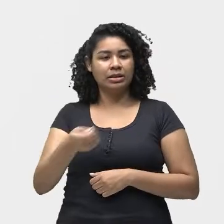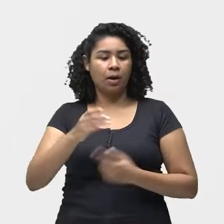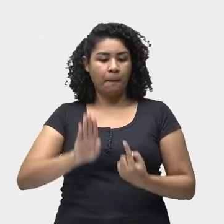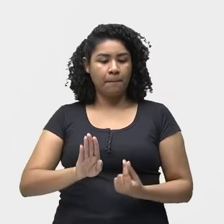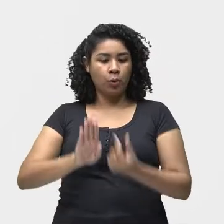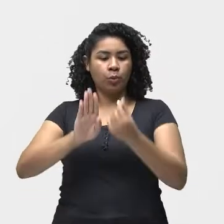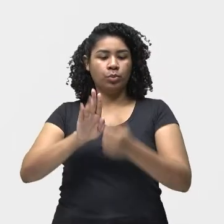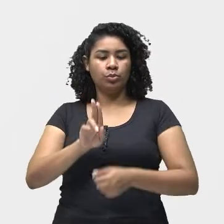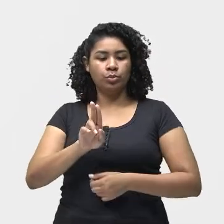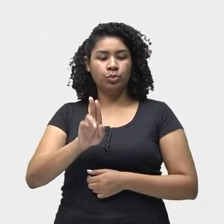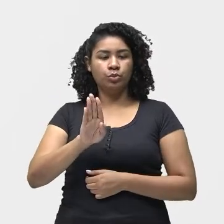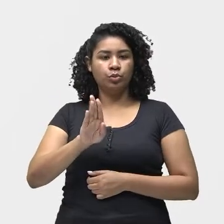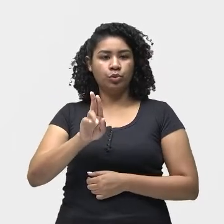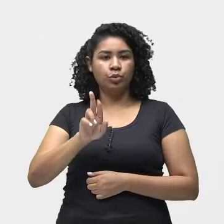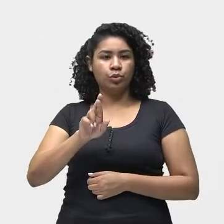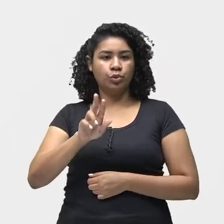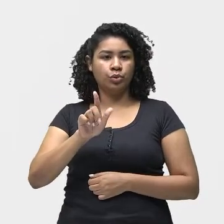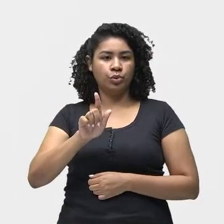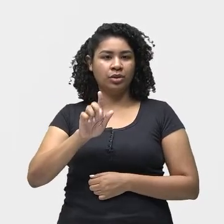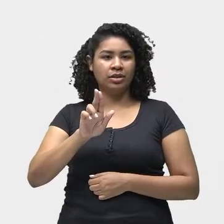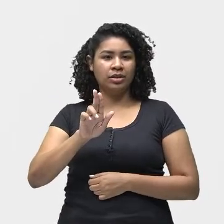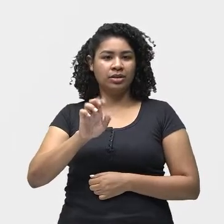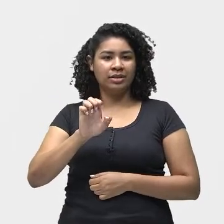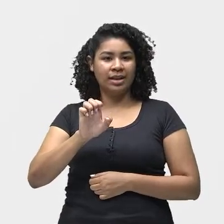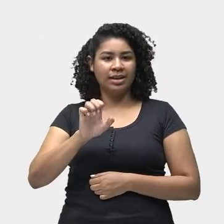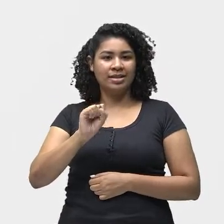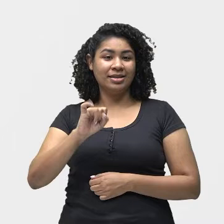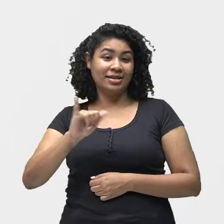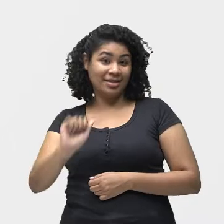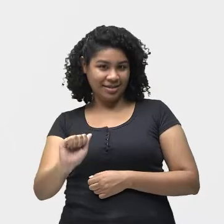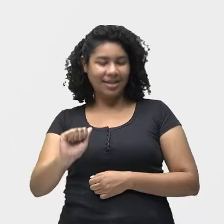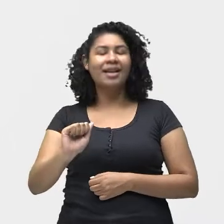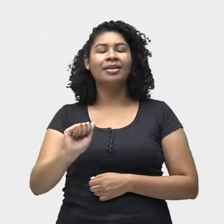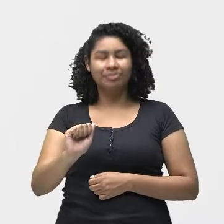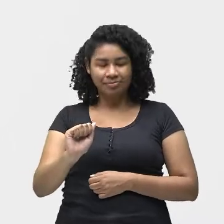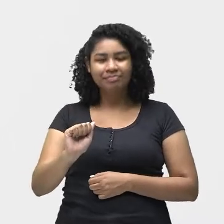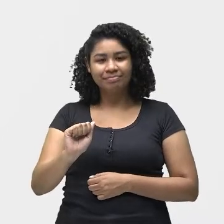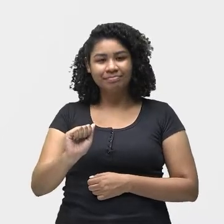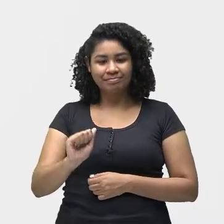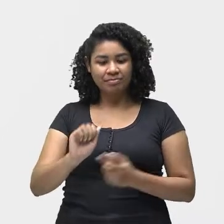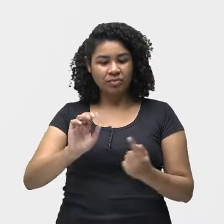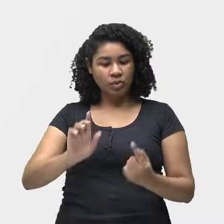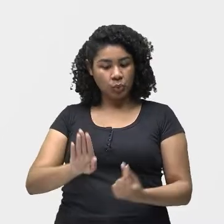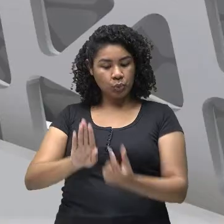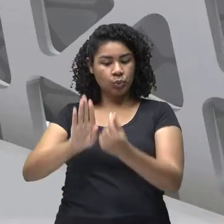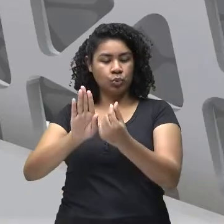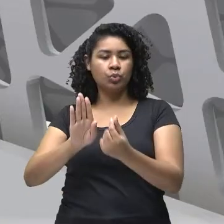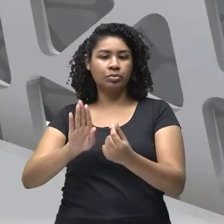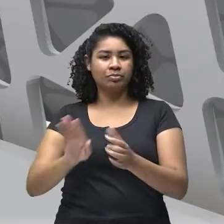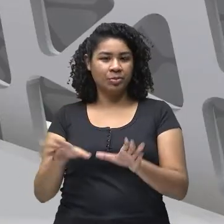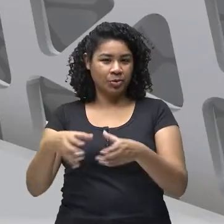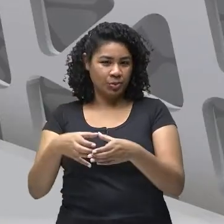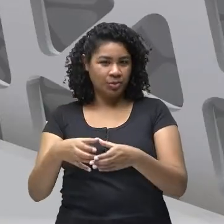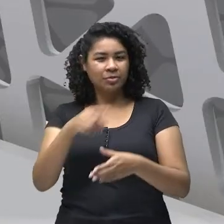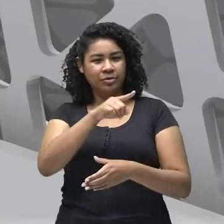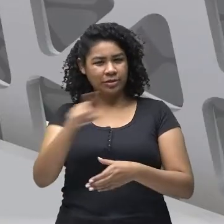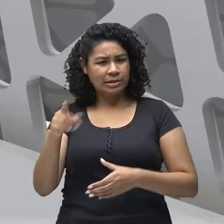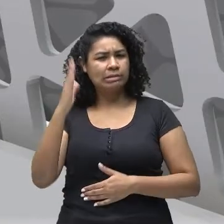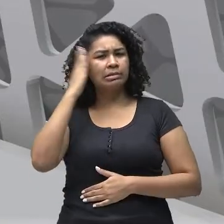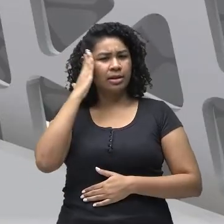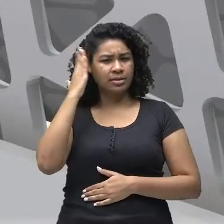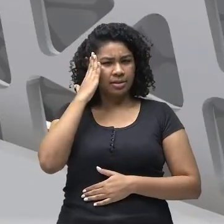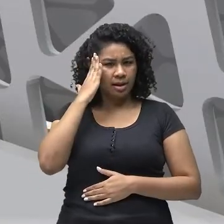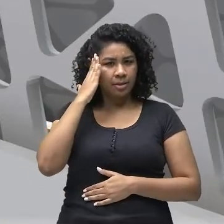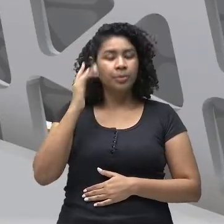inicialmente eram os moradores dos burgos, das encostas dos muros chamados burgos, mas que mais tarde, como a gente já viu, lá